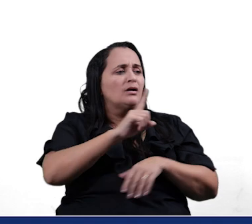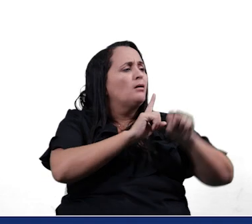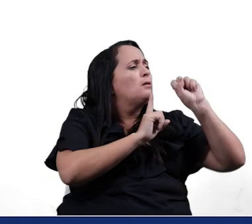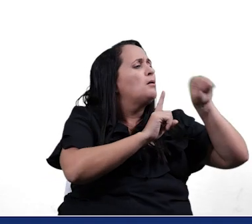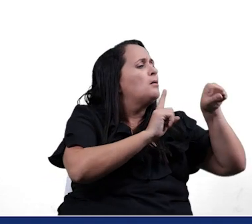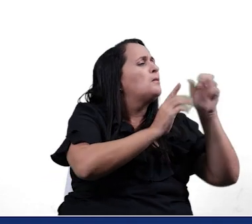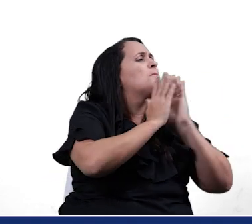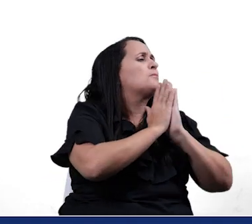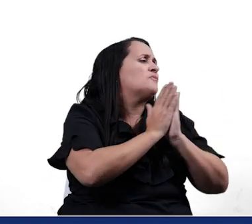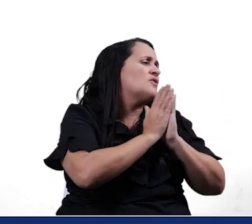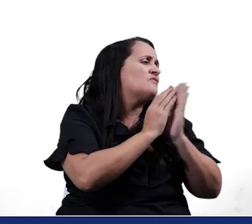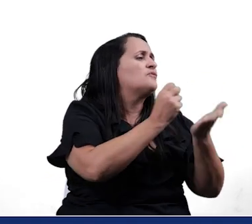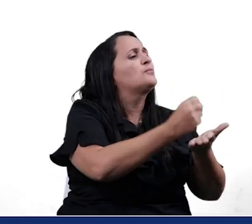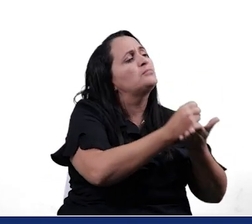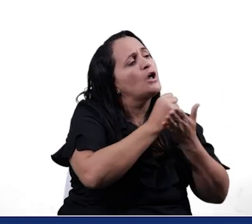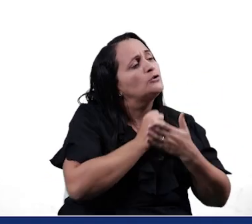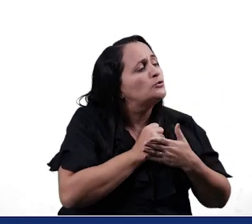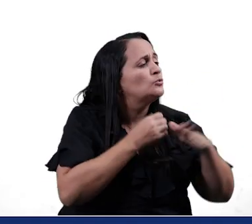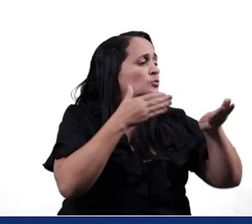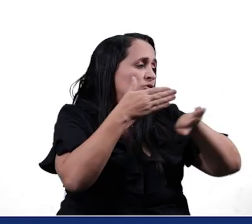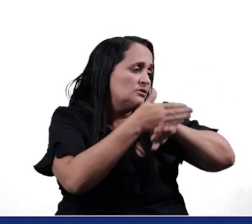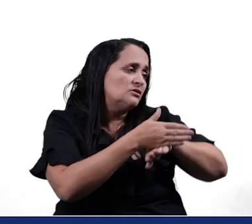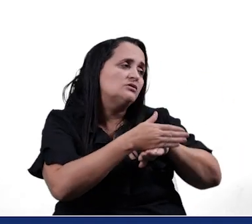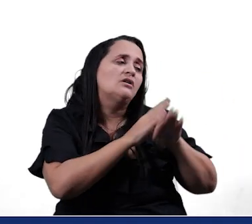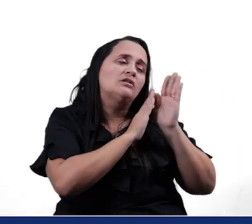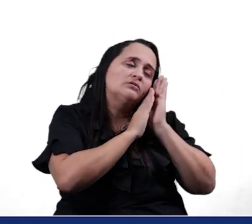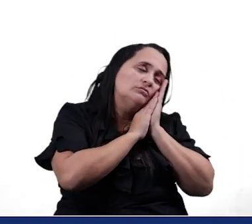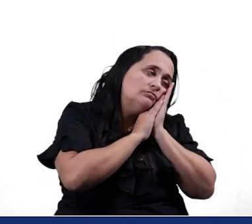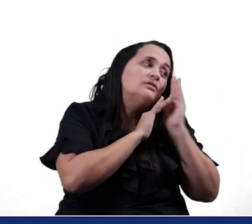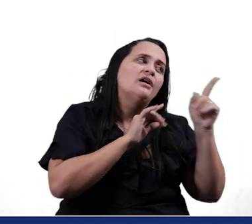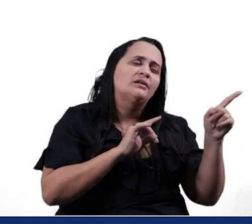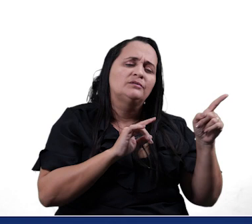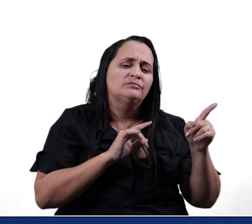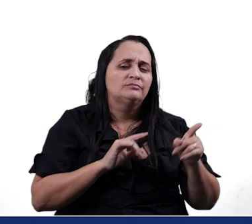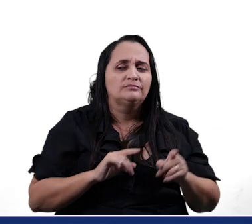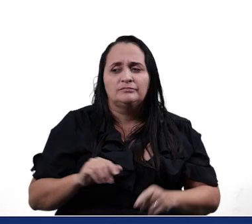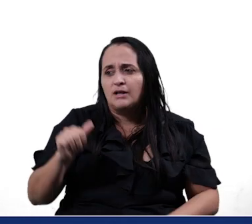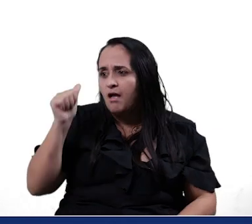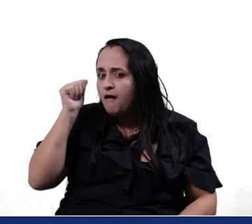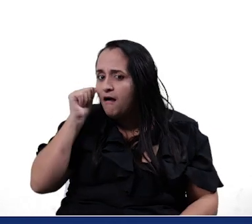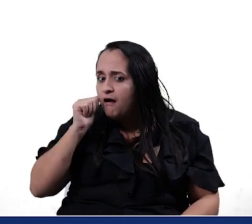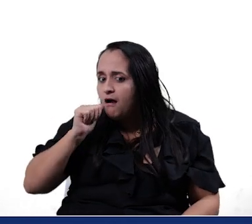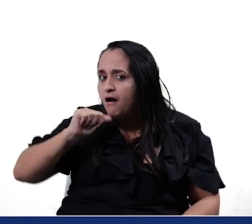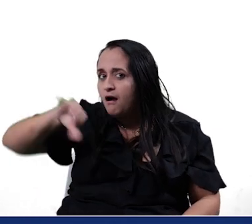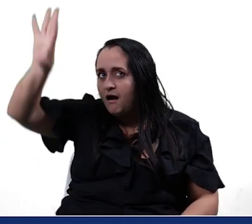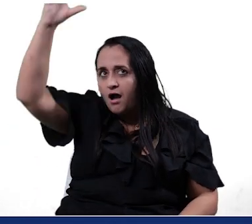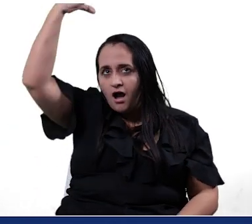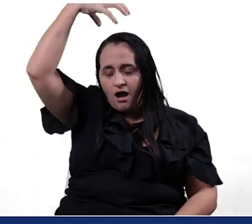um teste para saber se ela realmente era uma princesa. E ela coloca